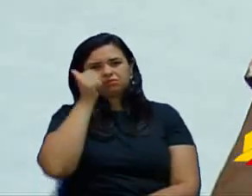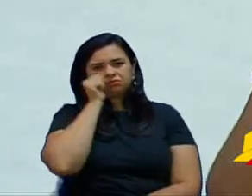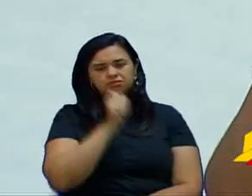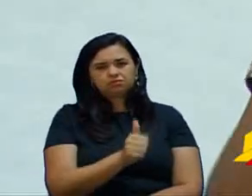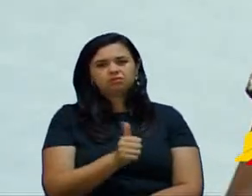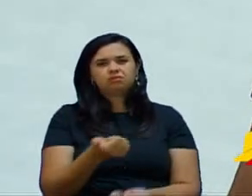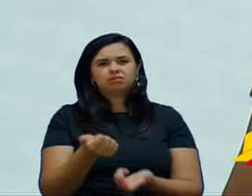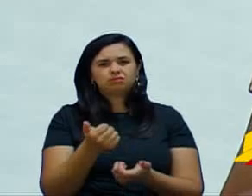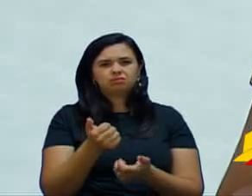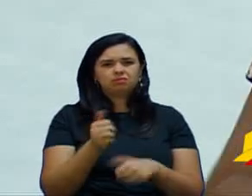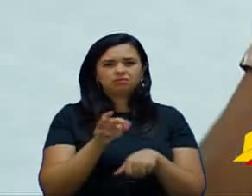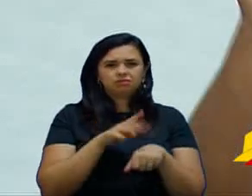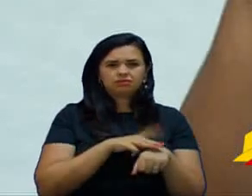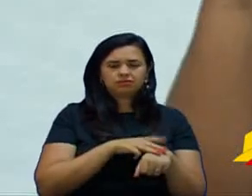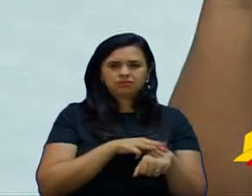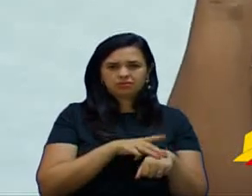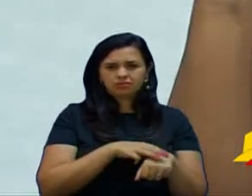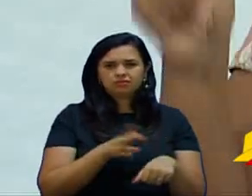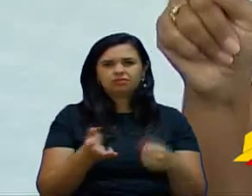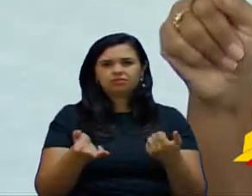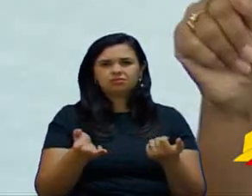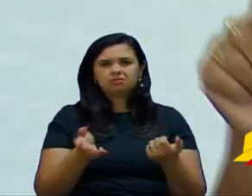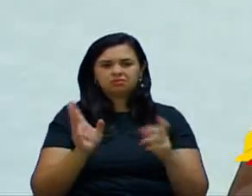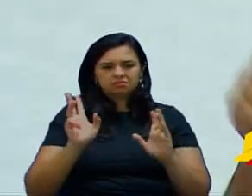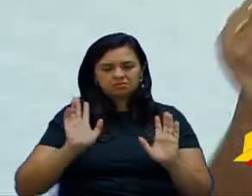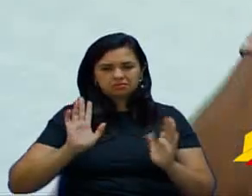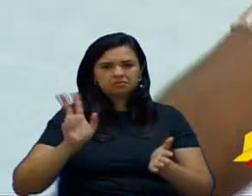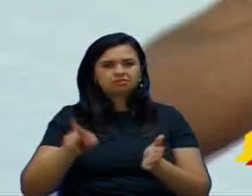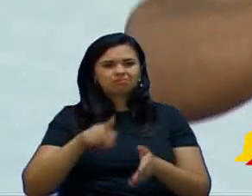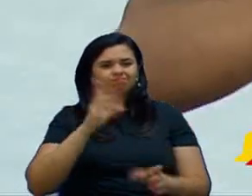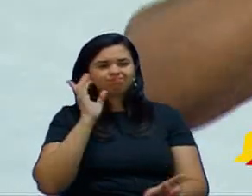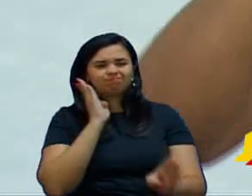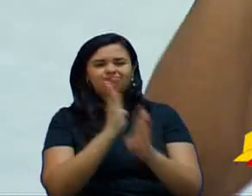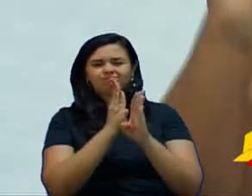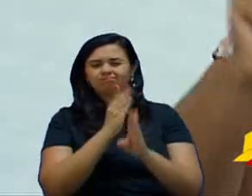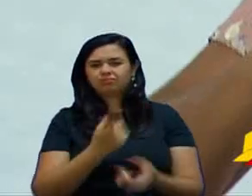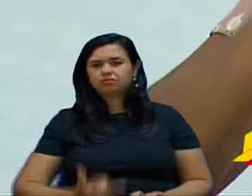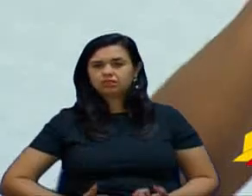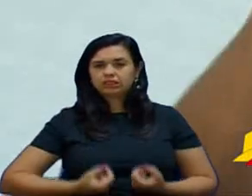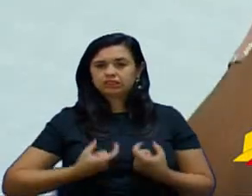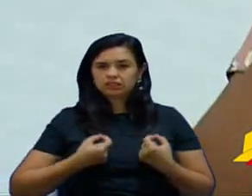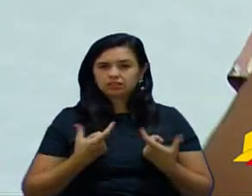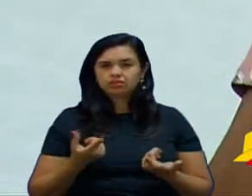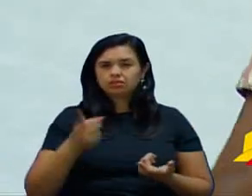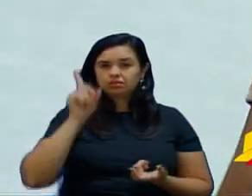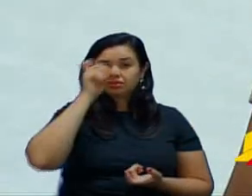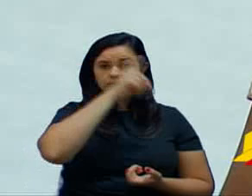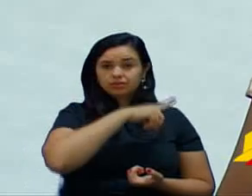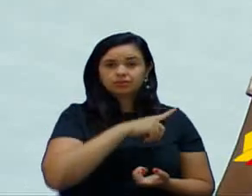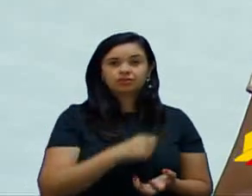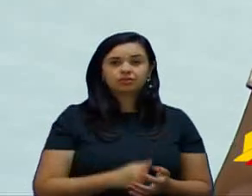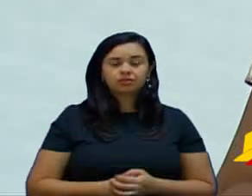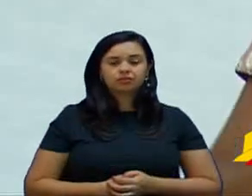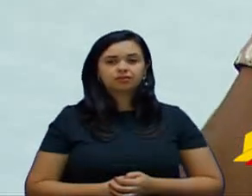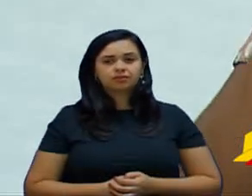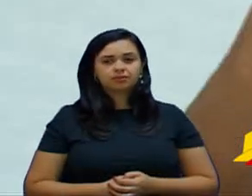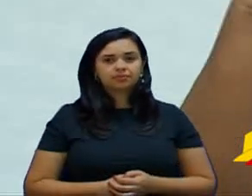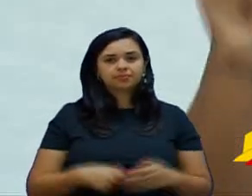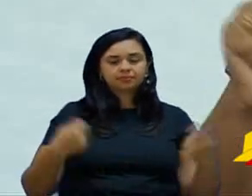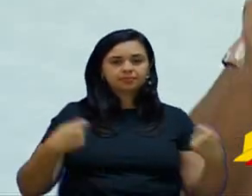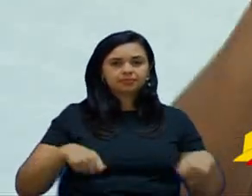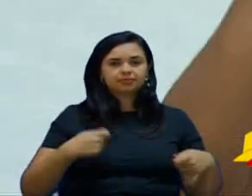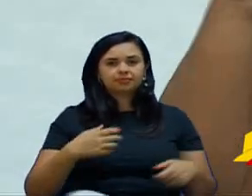mulher ficar doente, ficar diagnosticada e ficar percorrendo um caminho tão difícil. Lidar